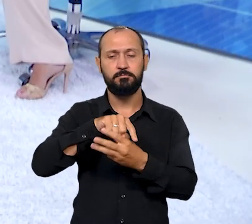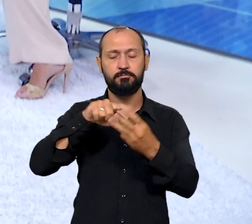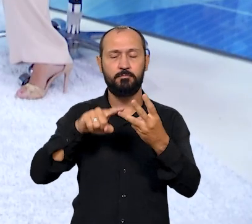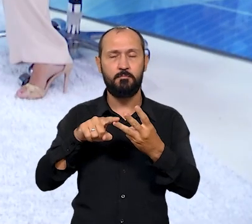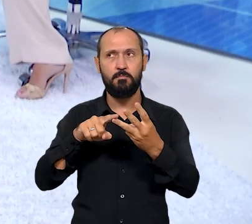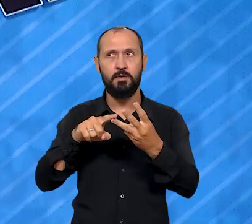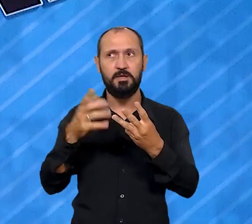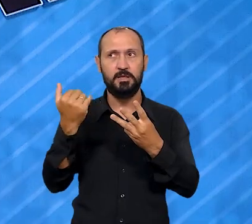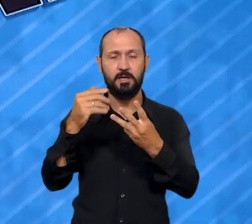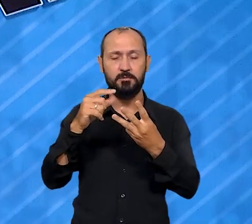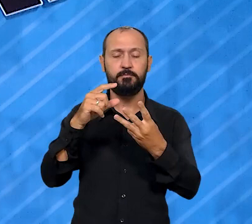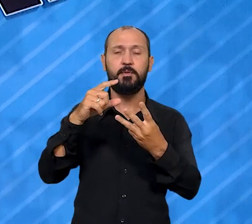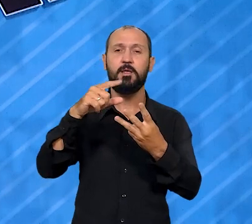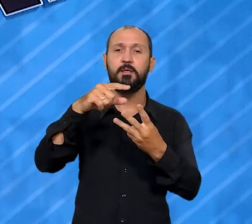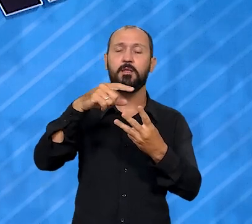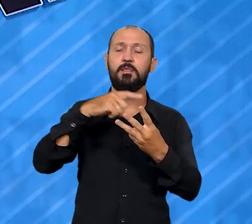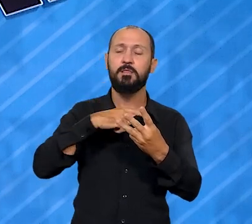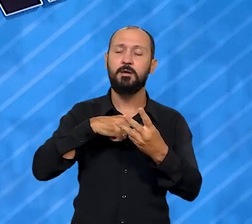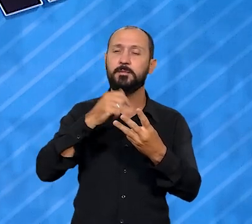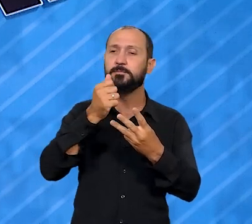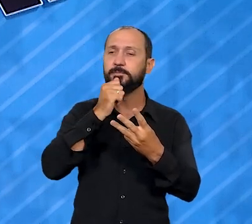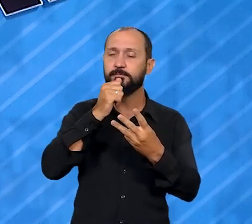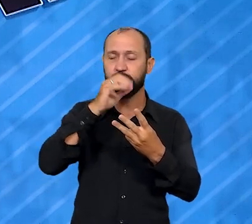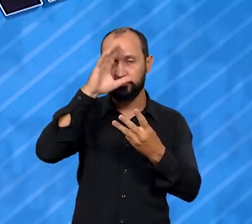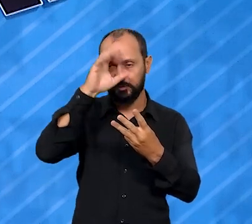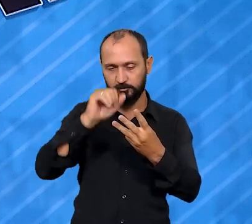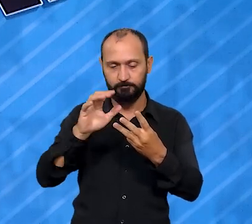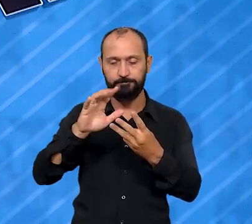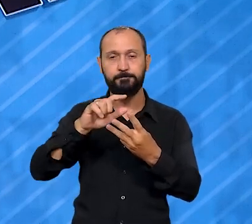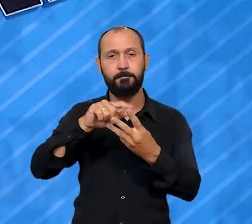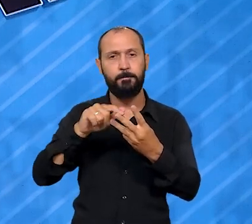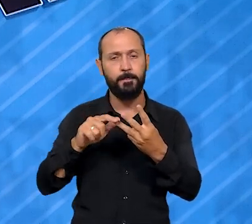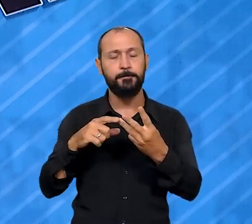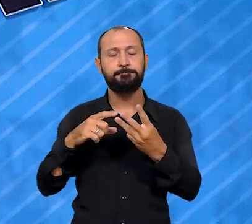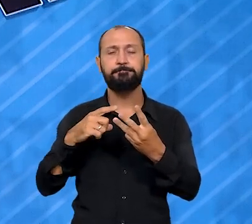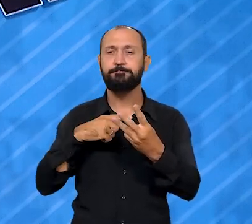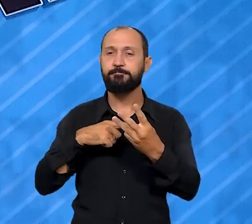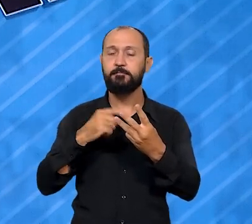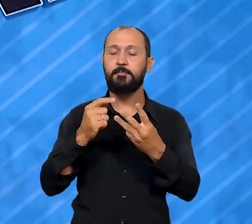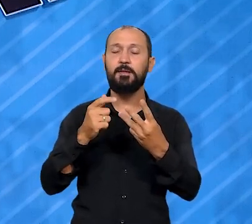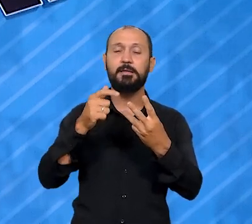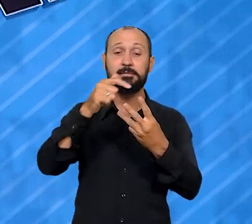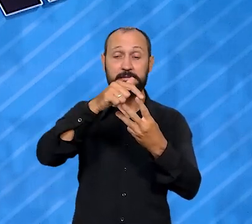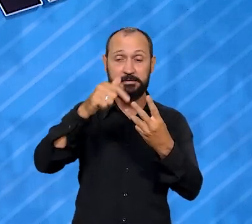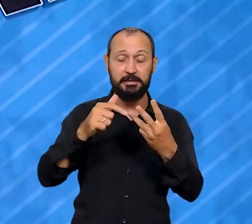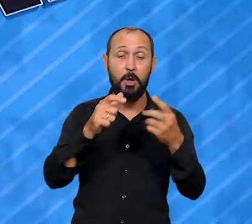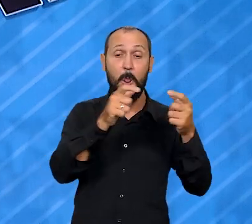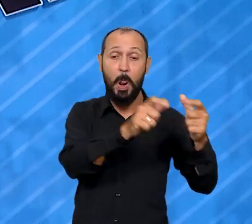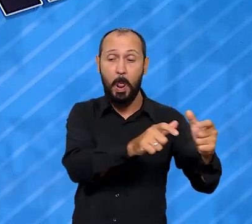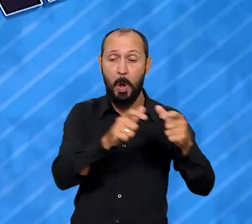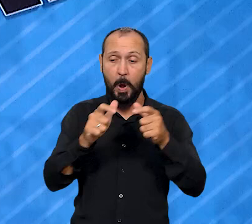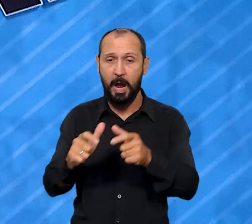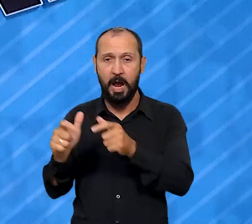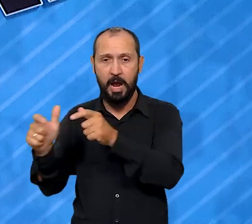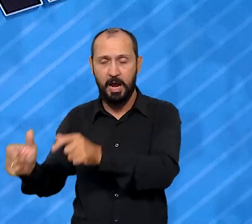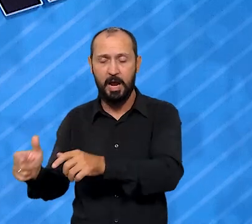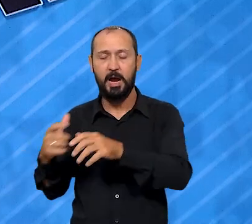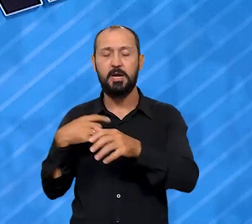possui ainda, né, porque isso não foi definido ainda, mas ela possui 3